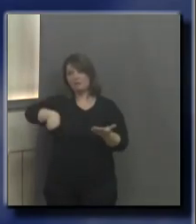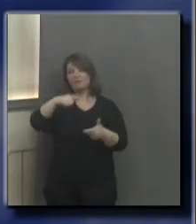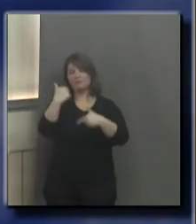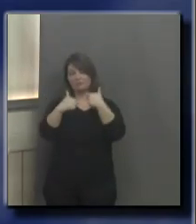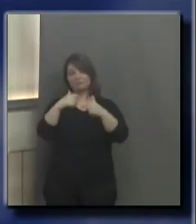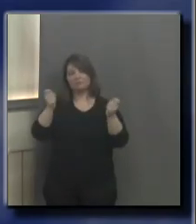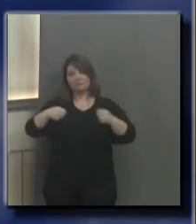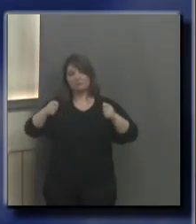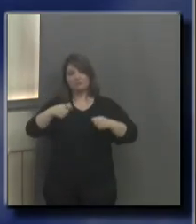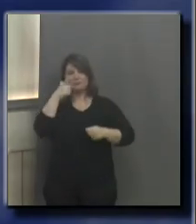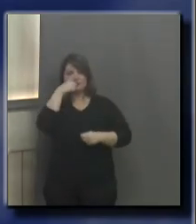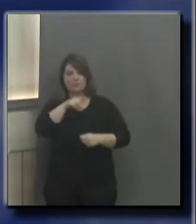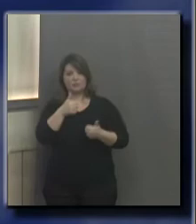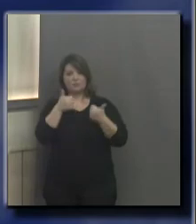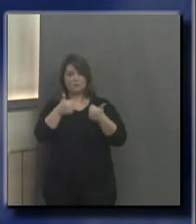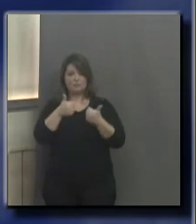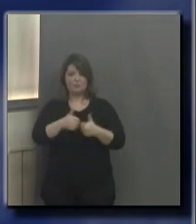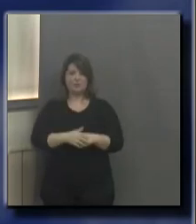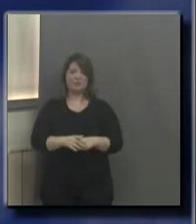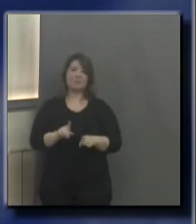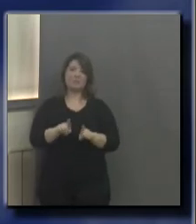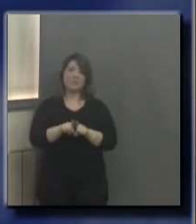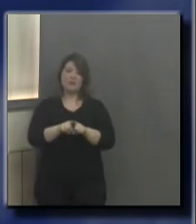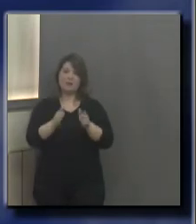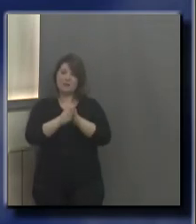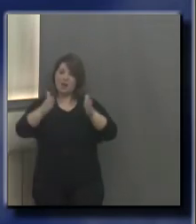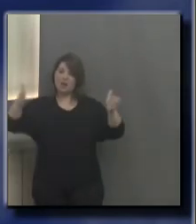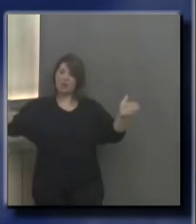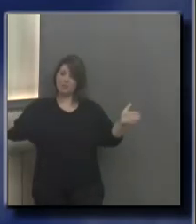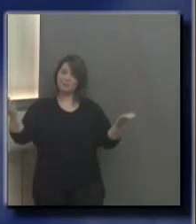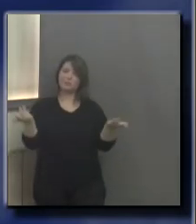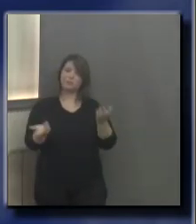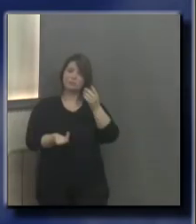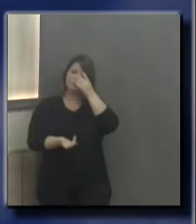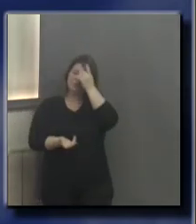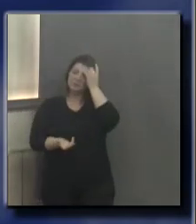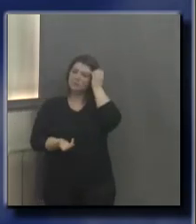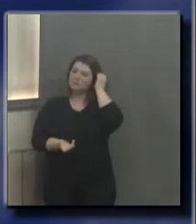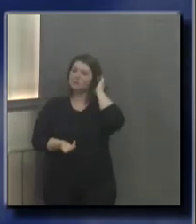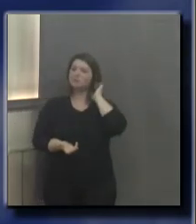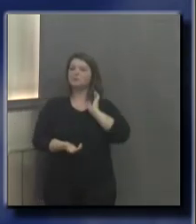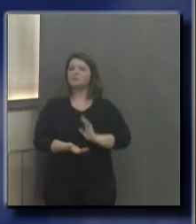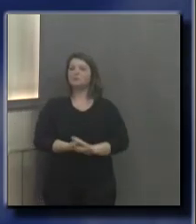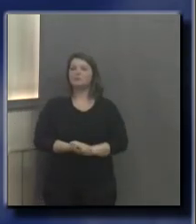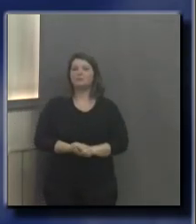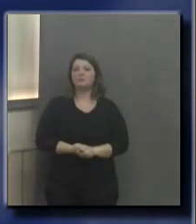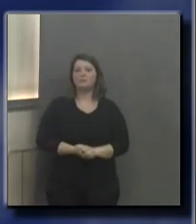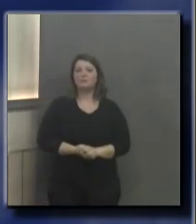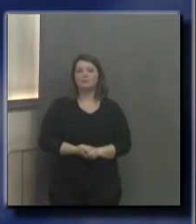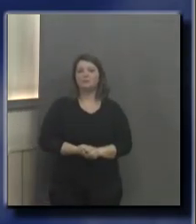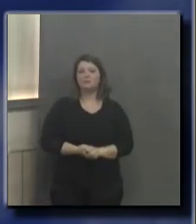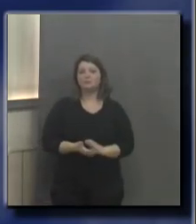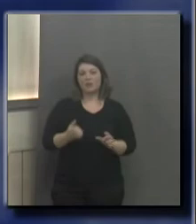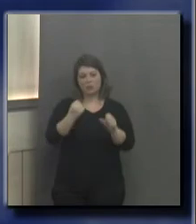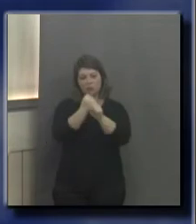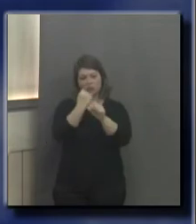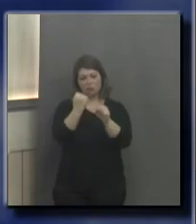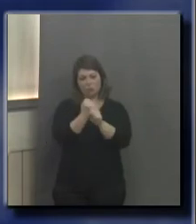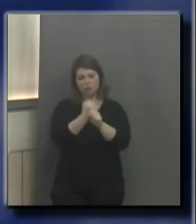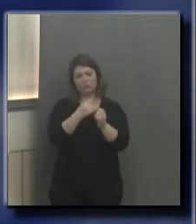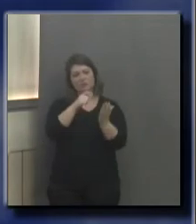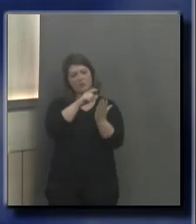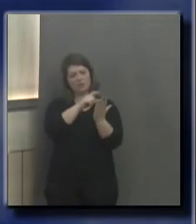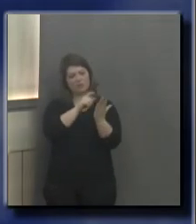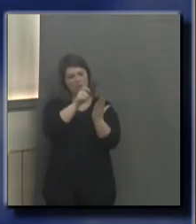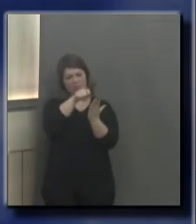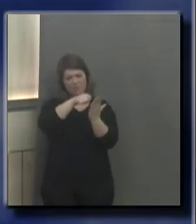dele e conseguindo que ele tenha a amplitude necessária. Então, a gente construiu este texto,